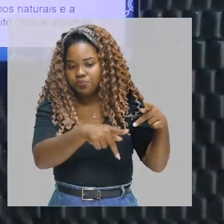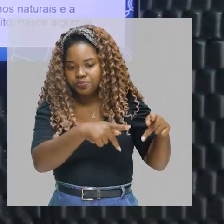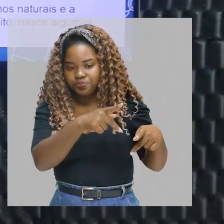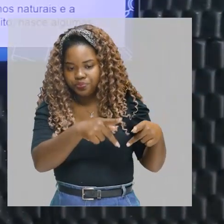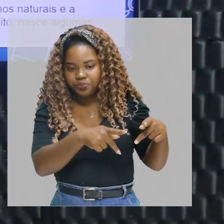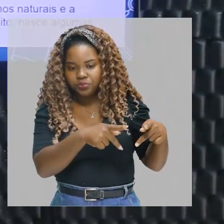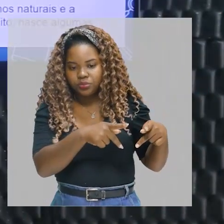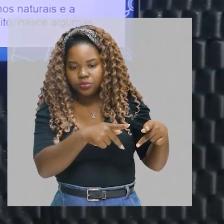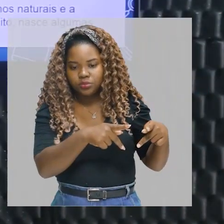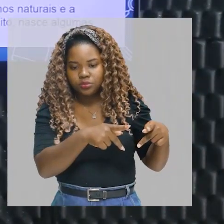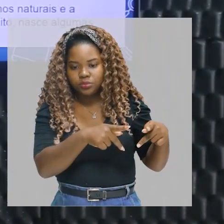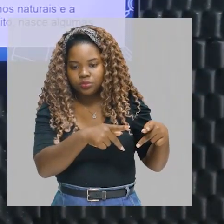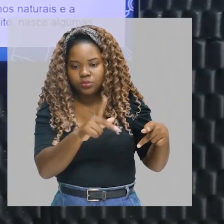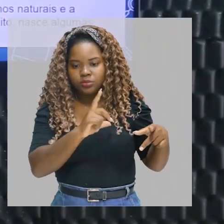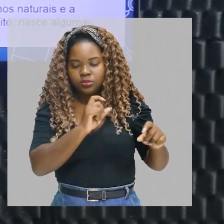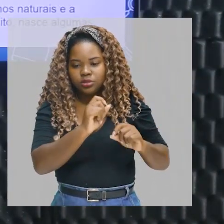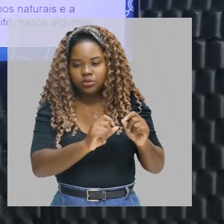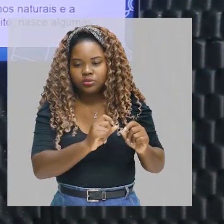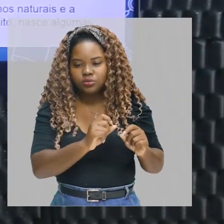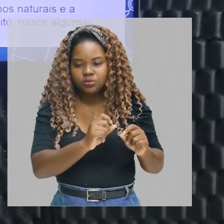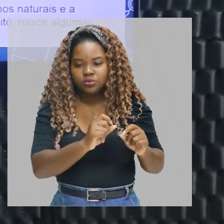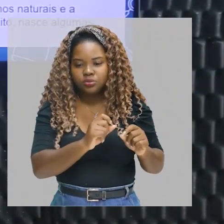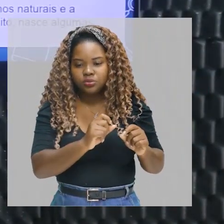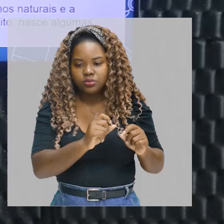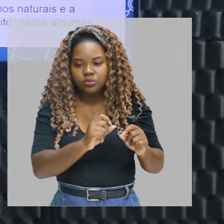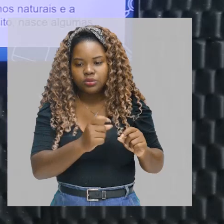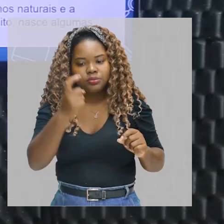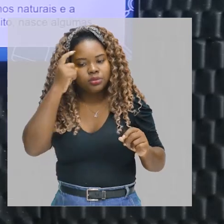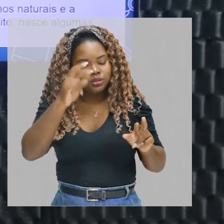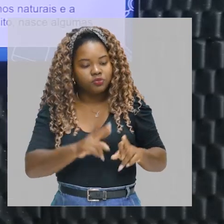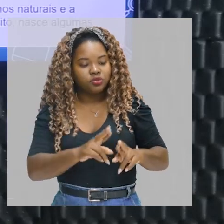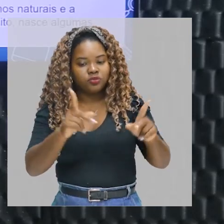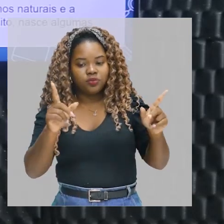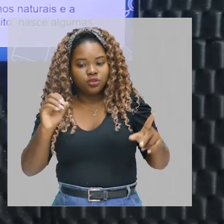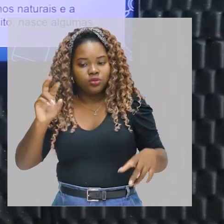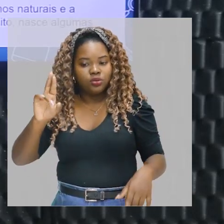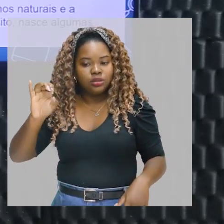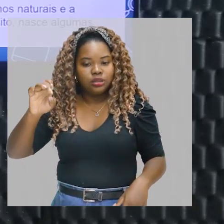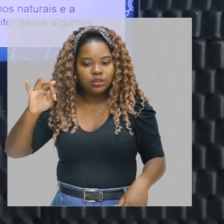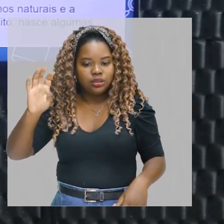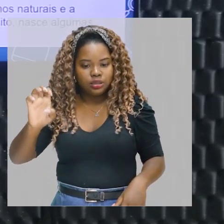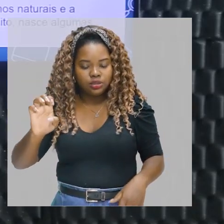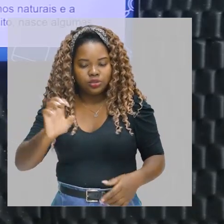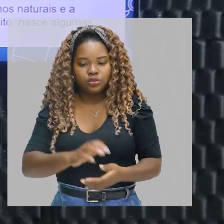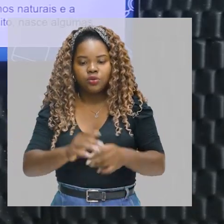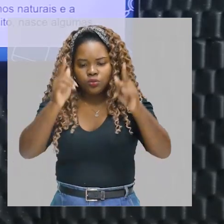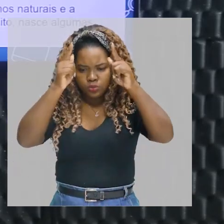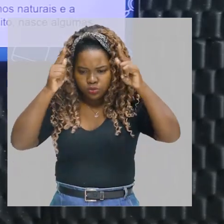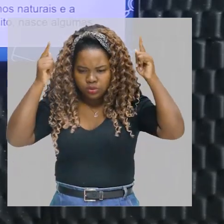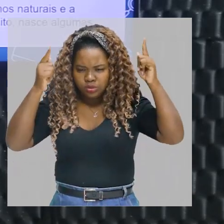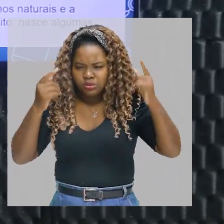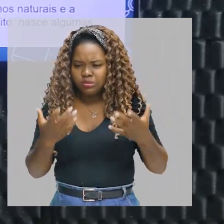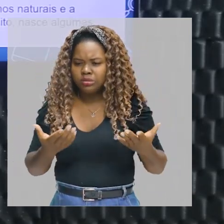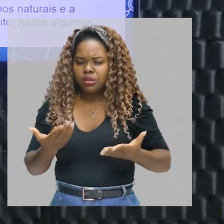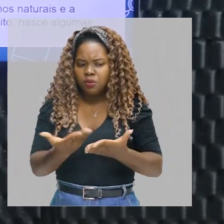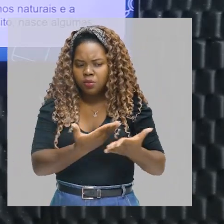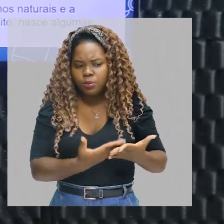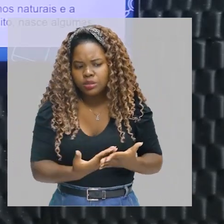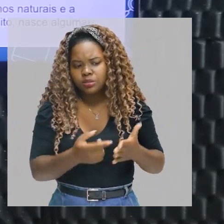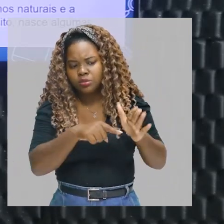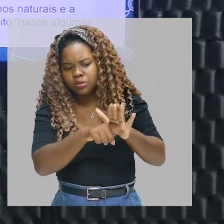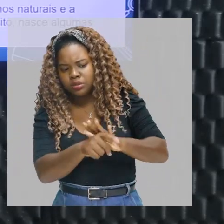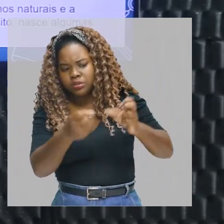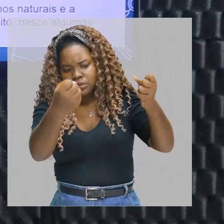Ocidente tomasse um rumo bastante diferente do Oriente, tá certo? Os gregos começaram a buscar explicações